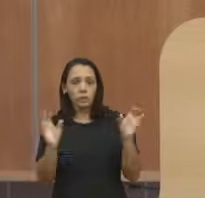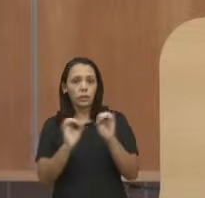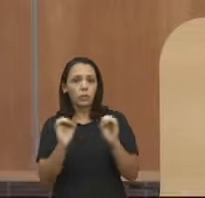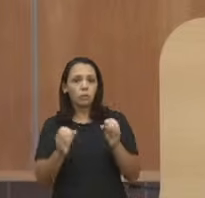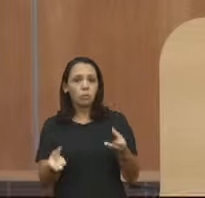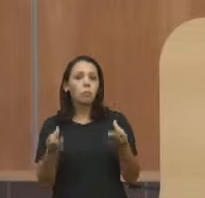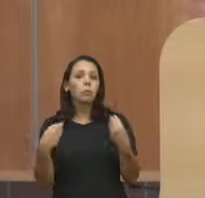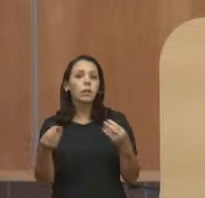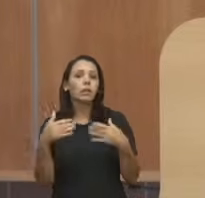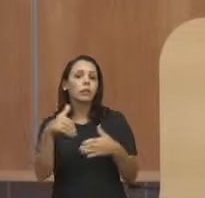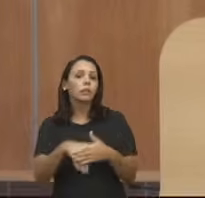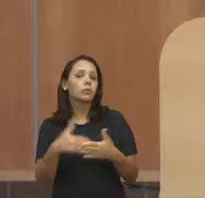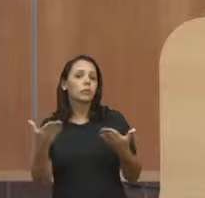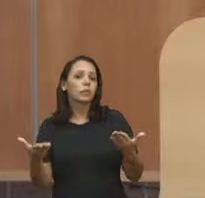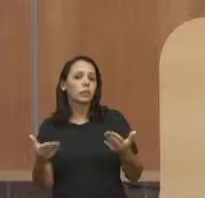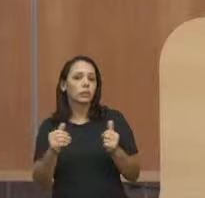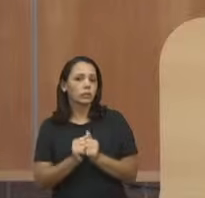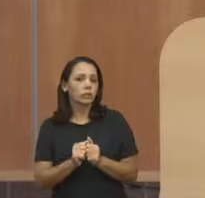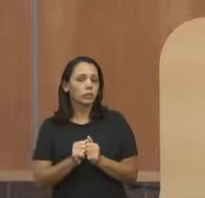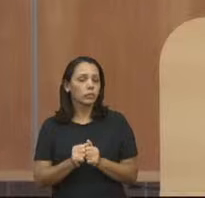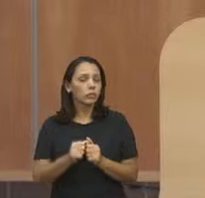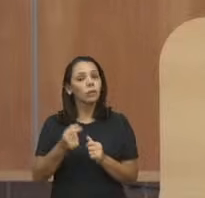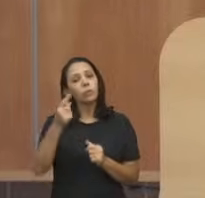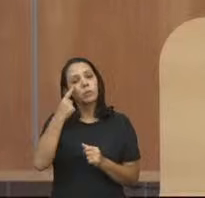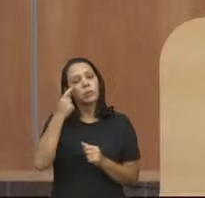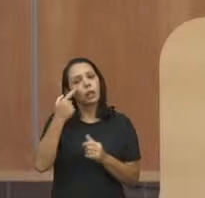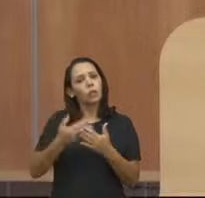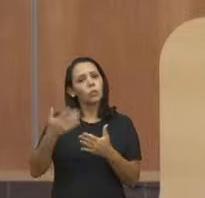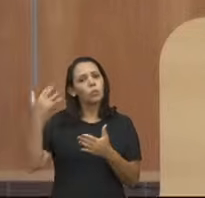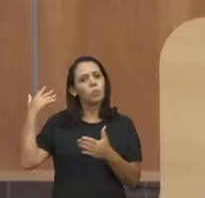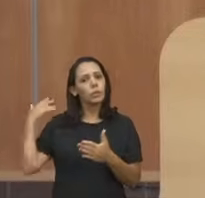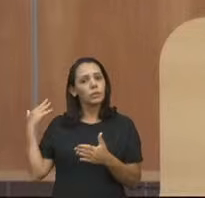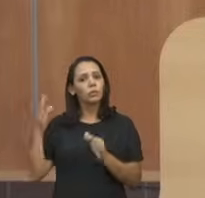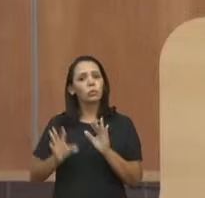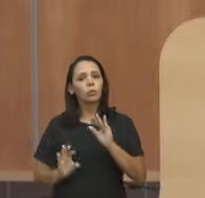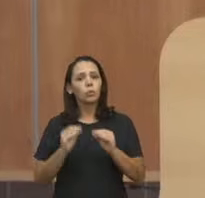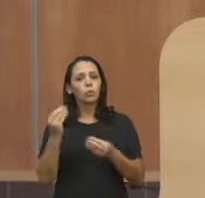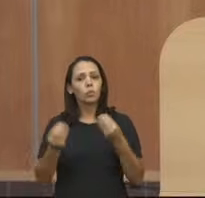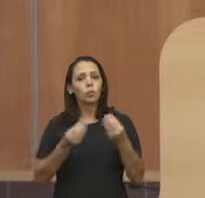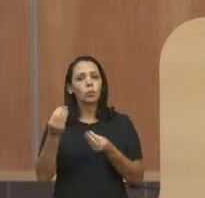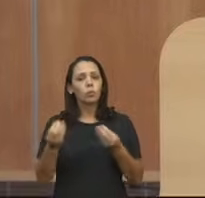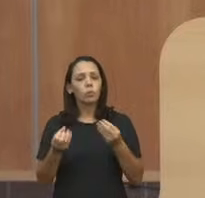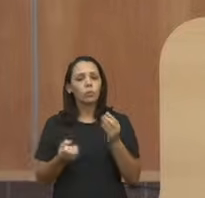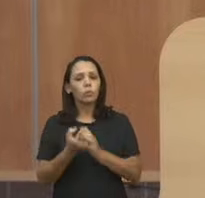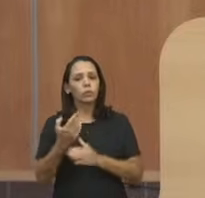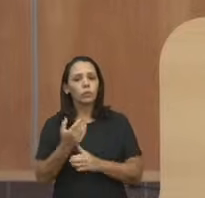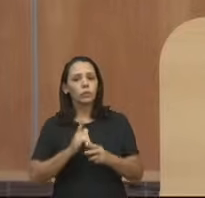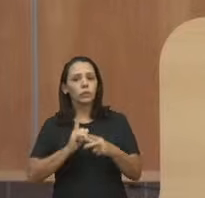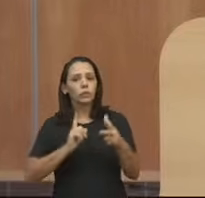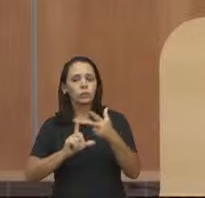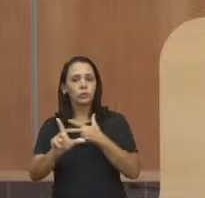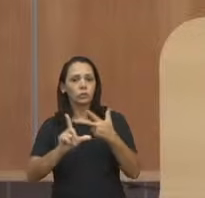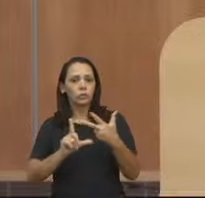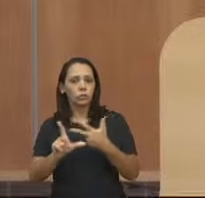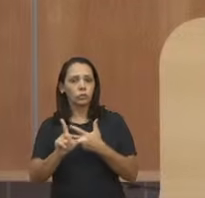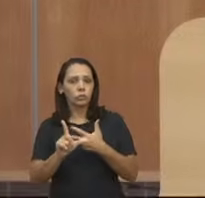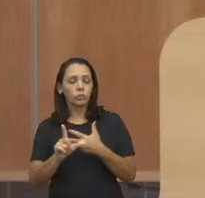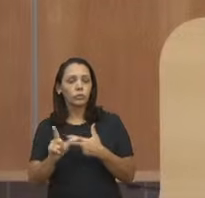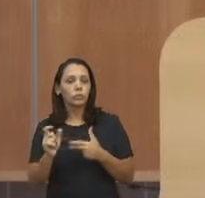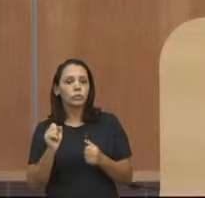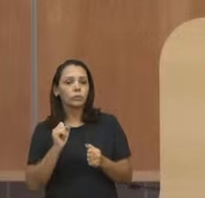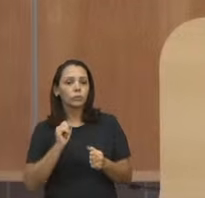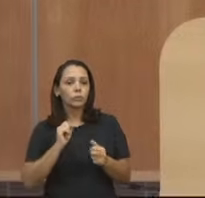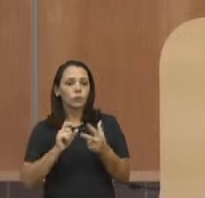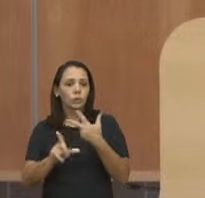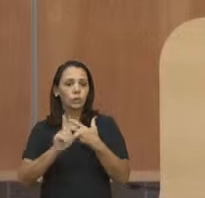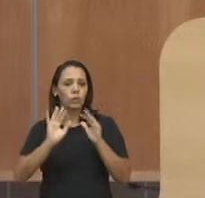nada. E aí a gente pega a retrospectiva histórica de como surgiu o Legislativo. O Legislativo,